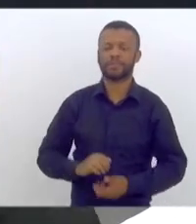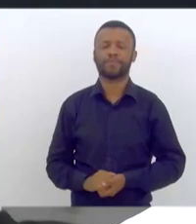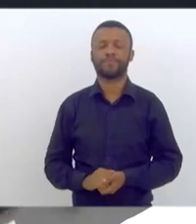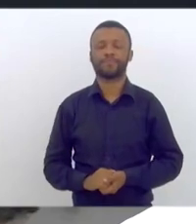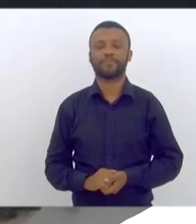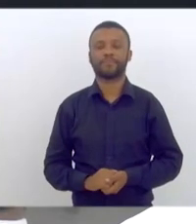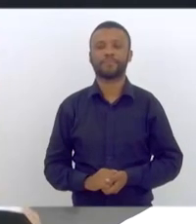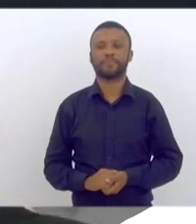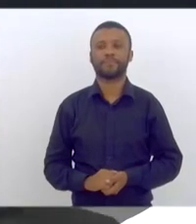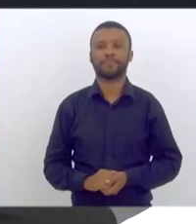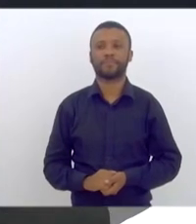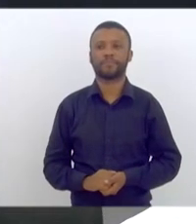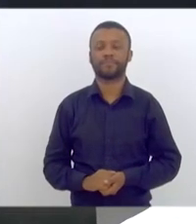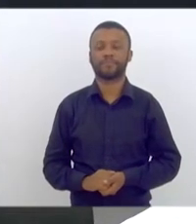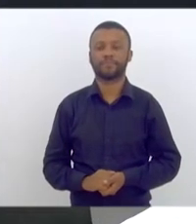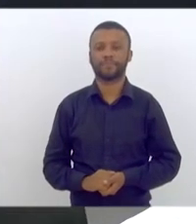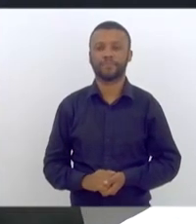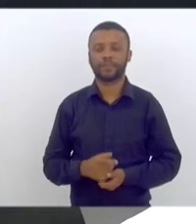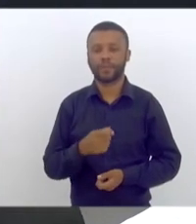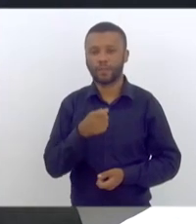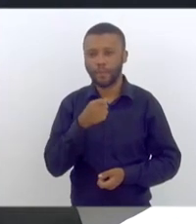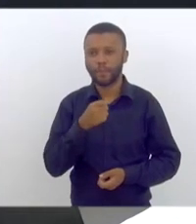puxa mais para você